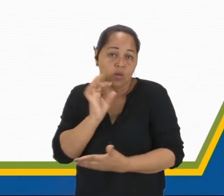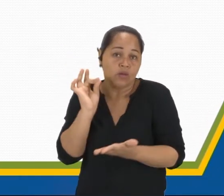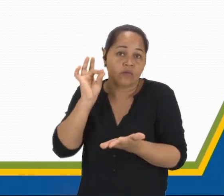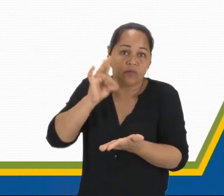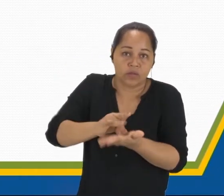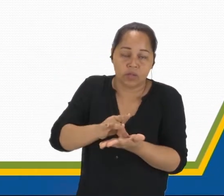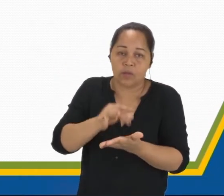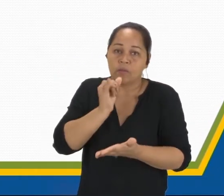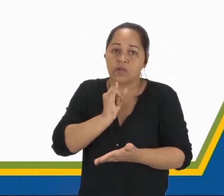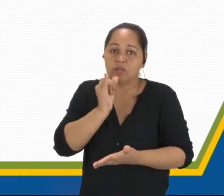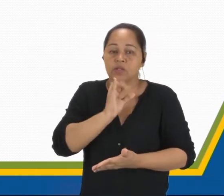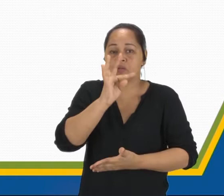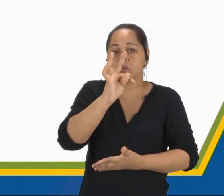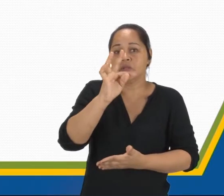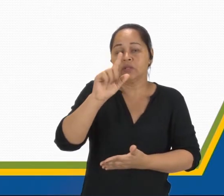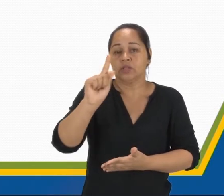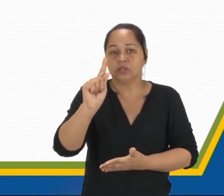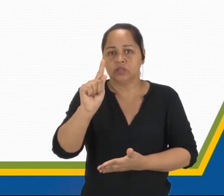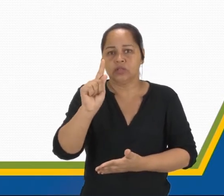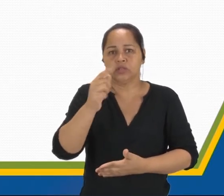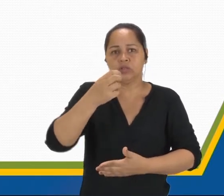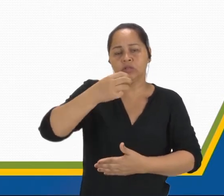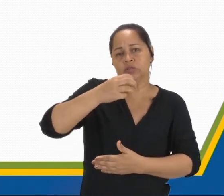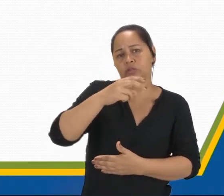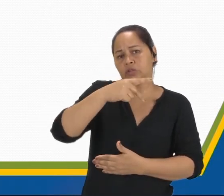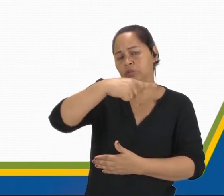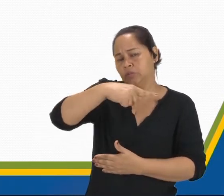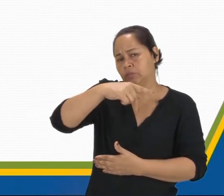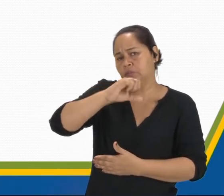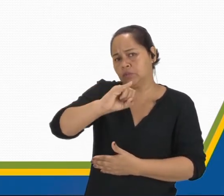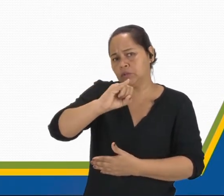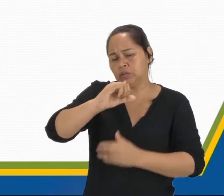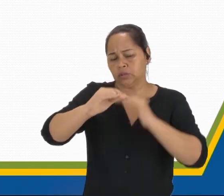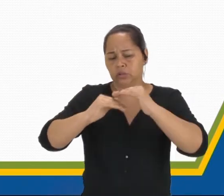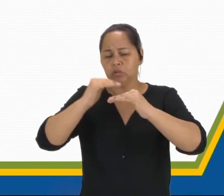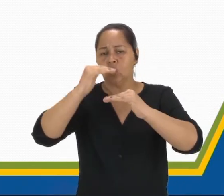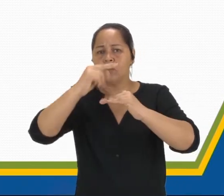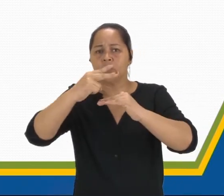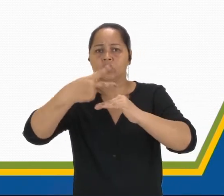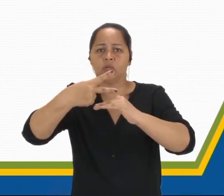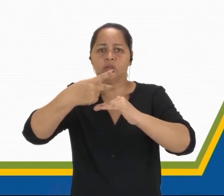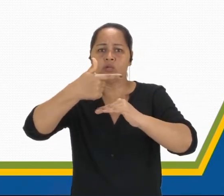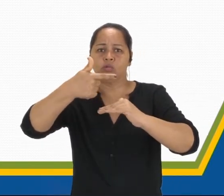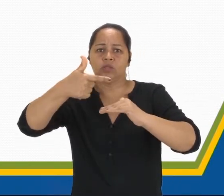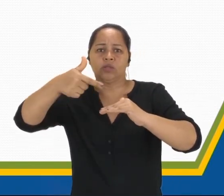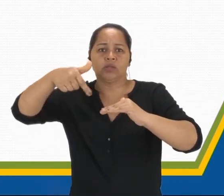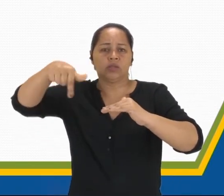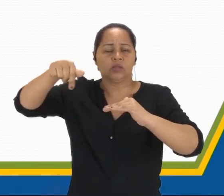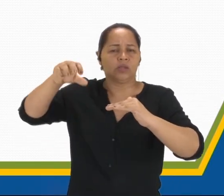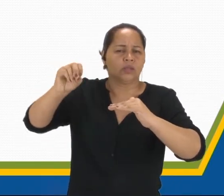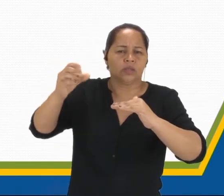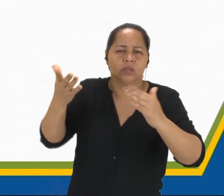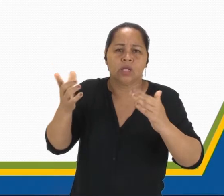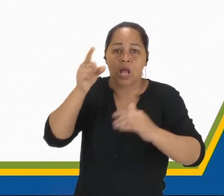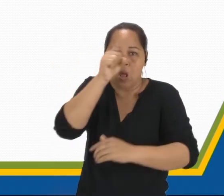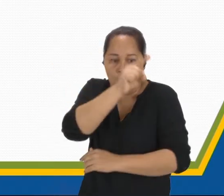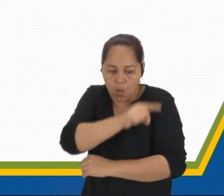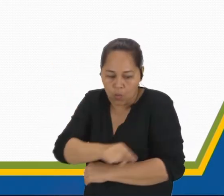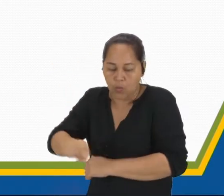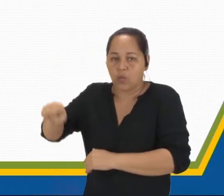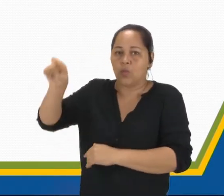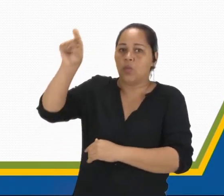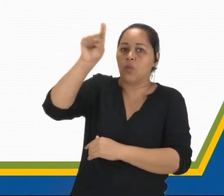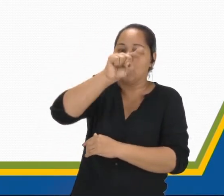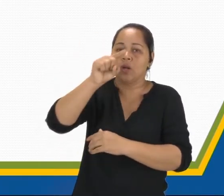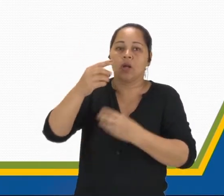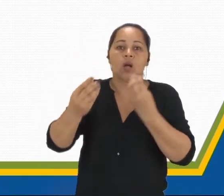tá? Esse é o comportamento do gráfico. No caso aqui é da função cosseno e aqui da função seno, certo? Para a